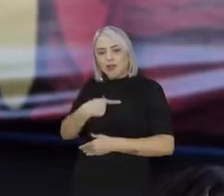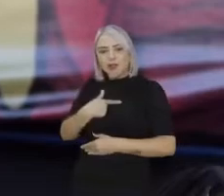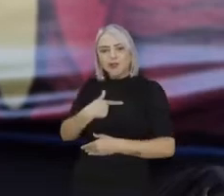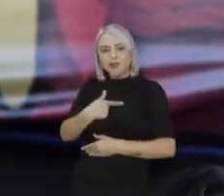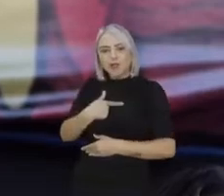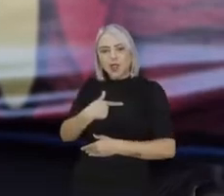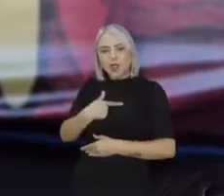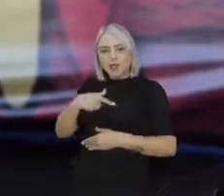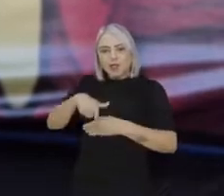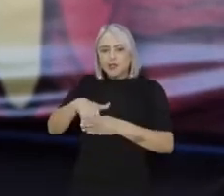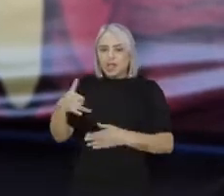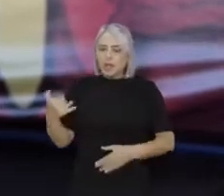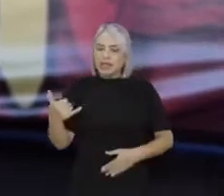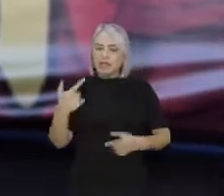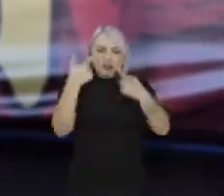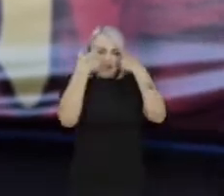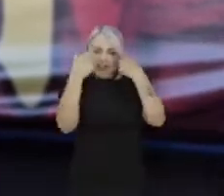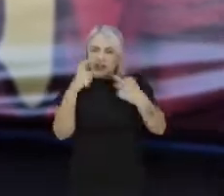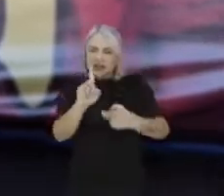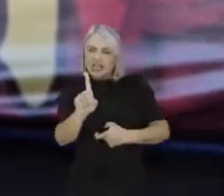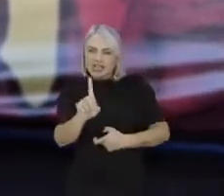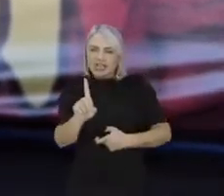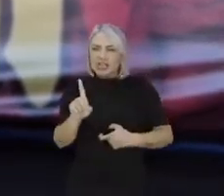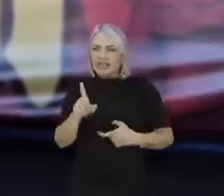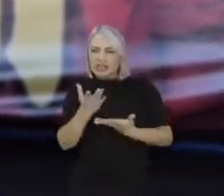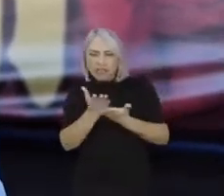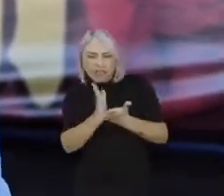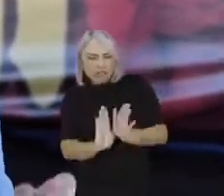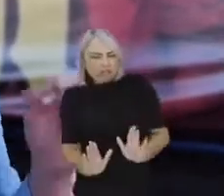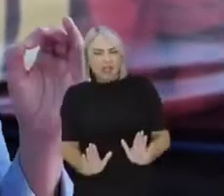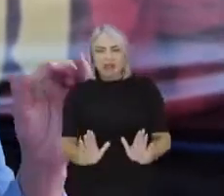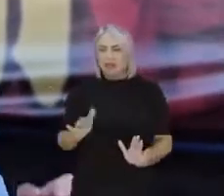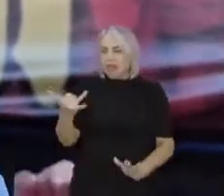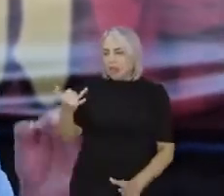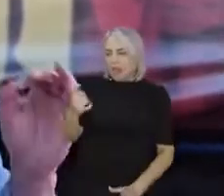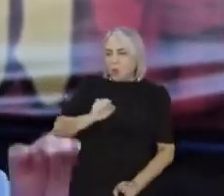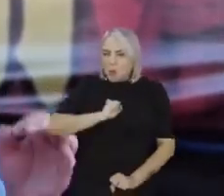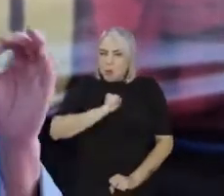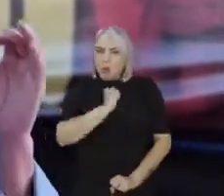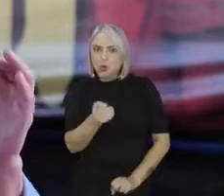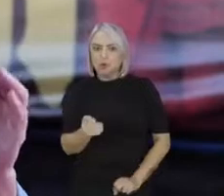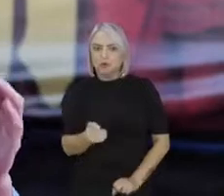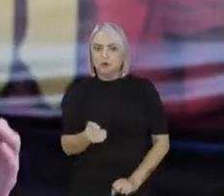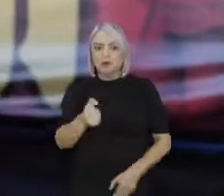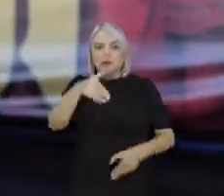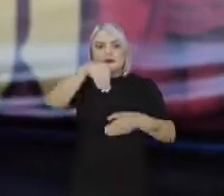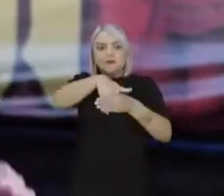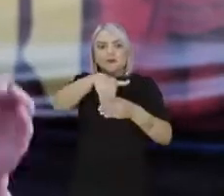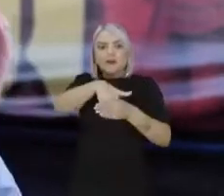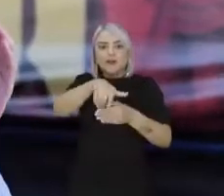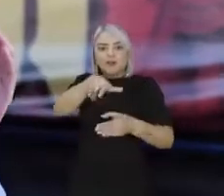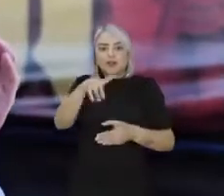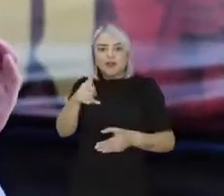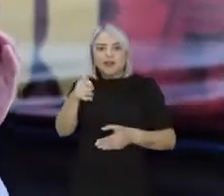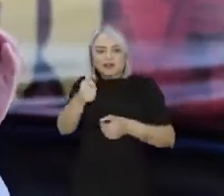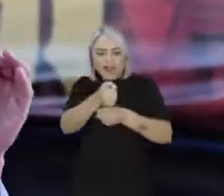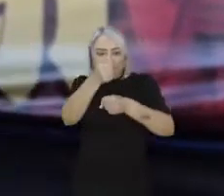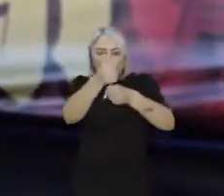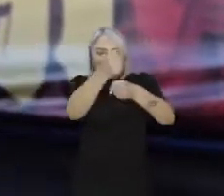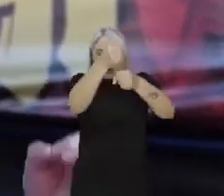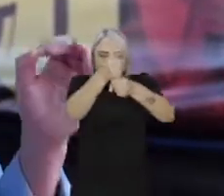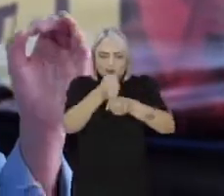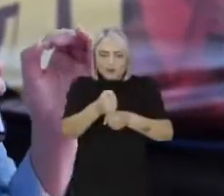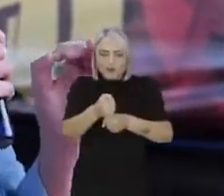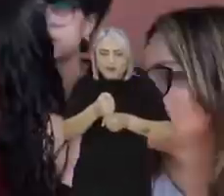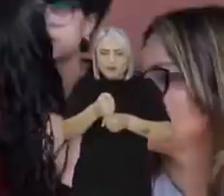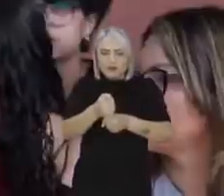da violência, não é a arma da destruição, não é a arma do ódio. O voto é a arma da construção, o voto é a arma da